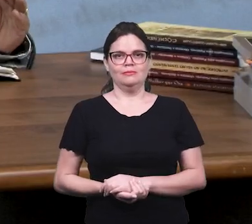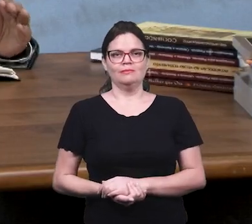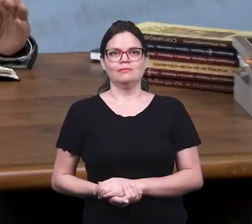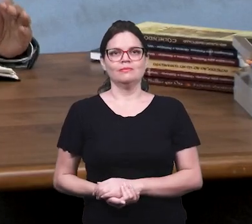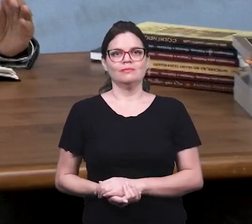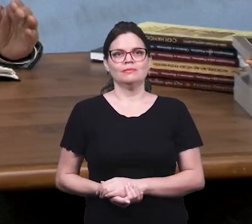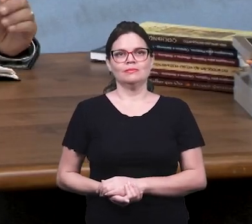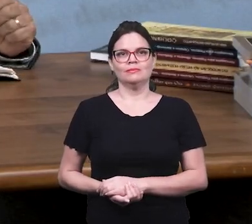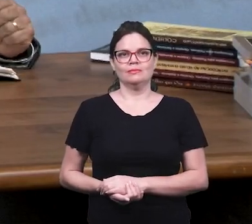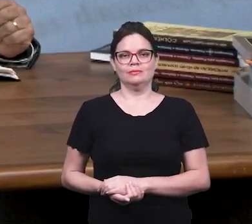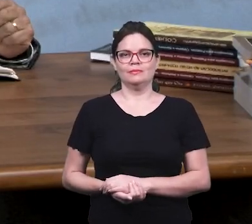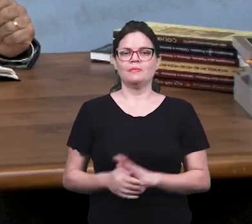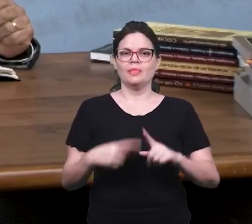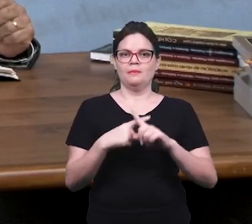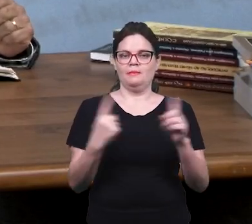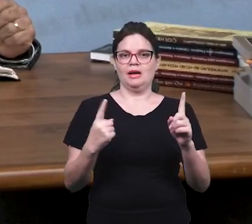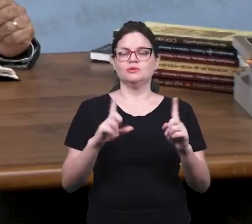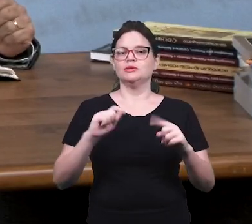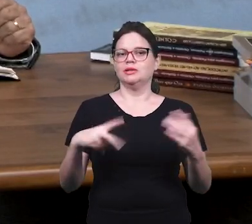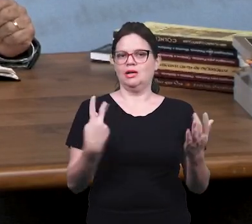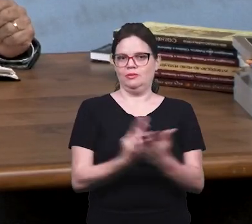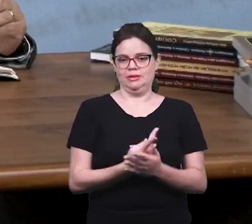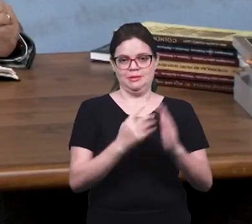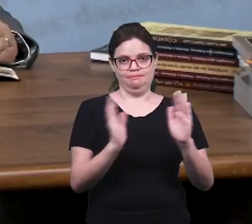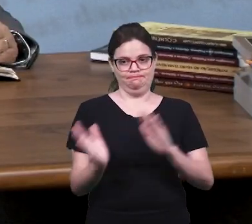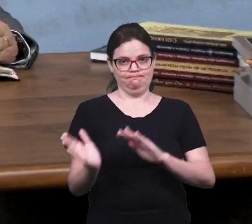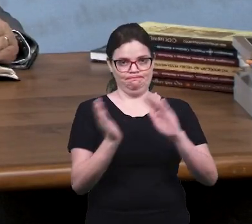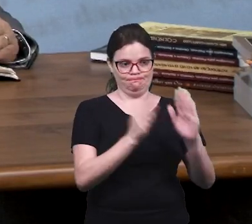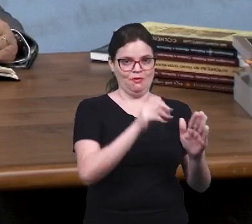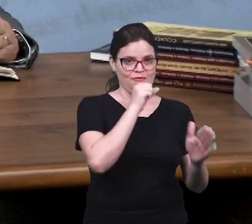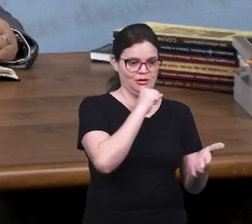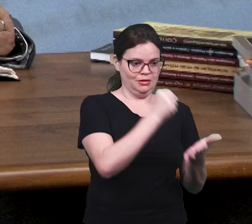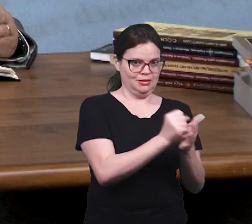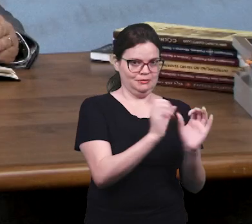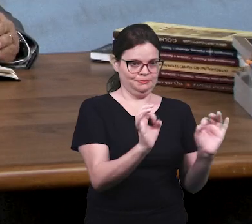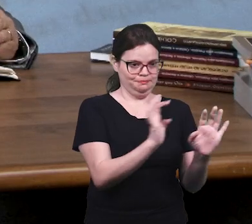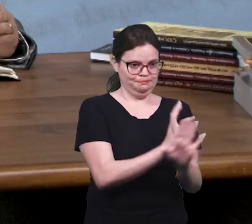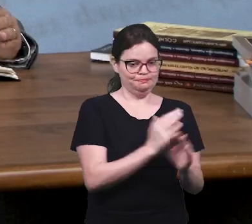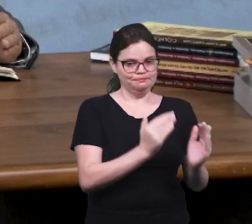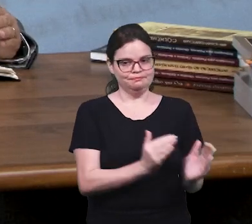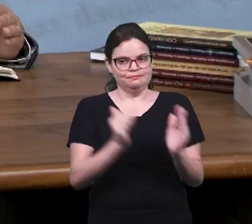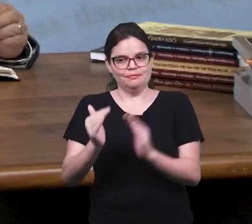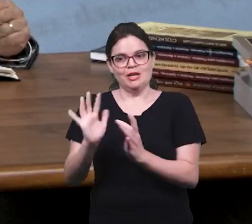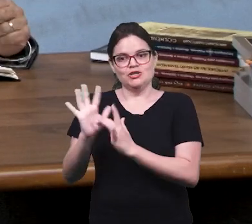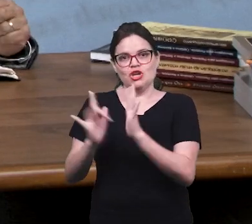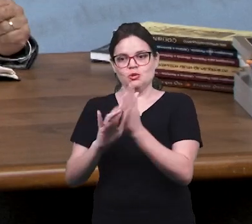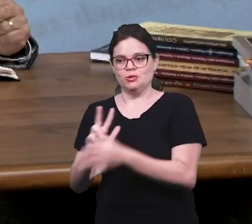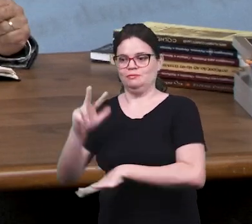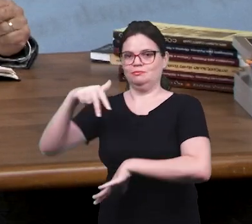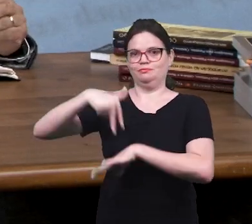No entanto, com a vinda do Senhor Jesus ao mundo, foi acrescentada uma nova divisão na